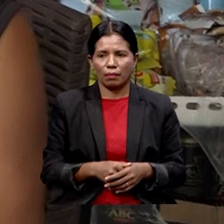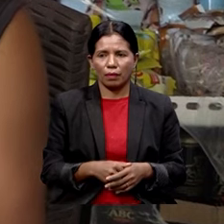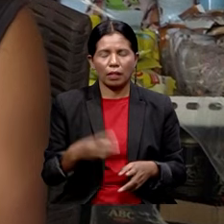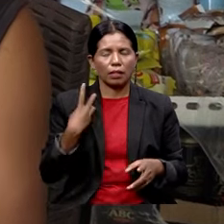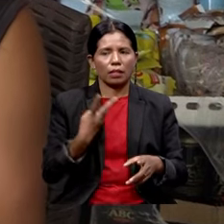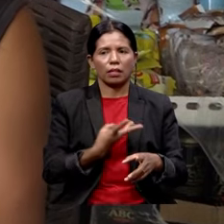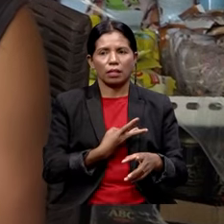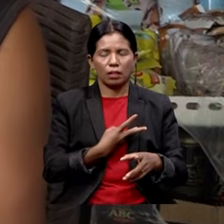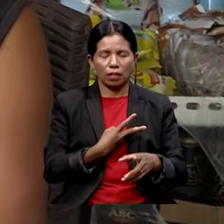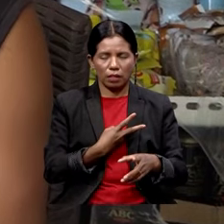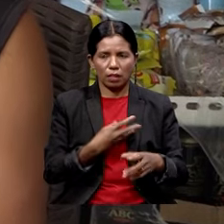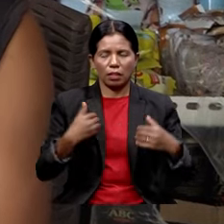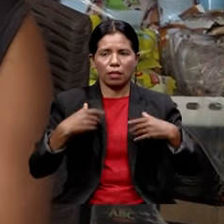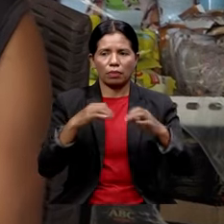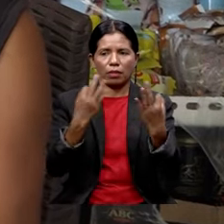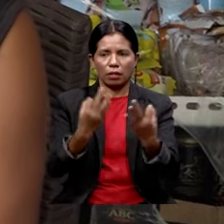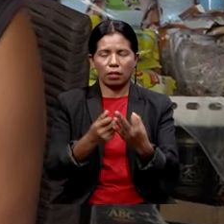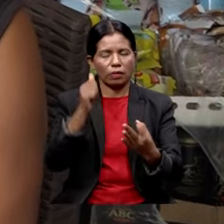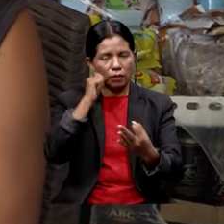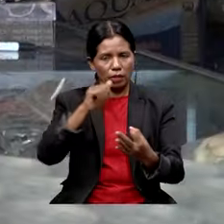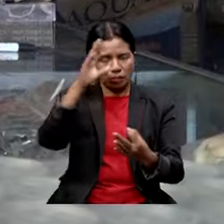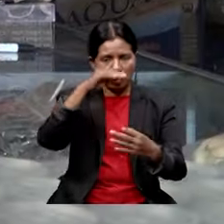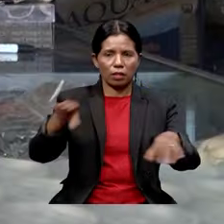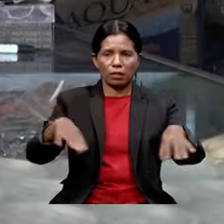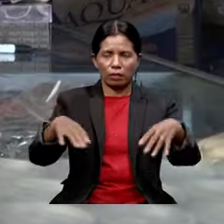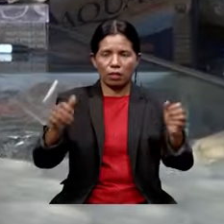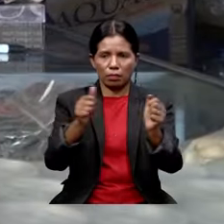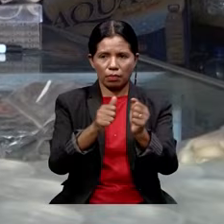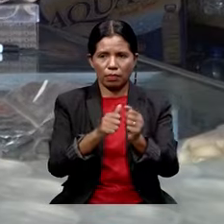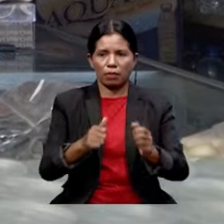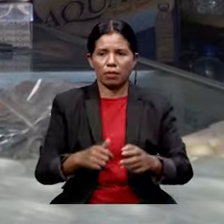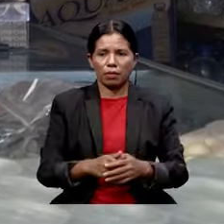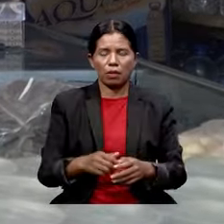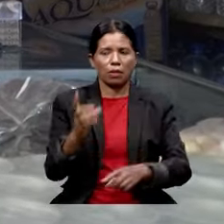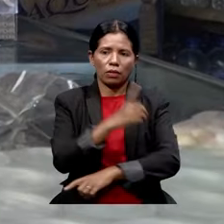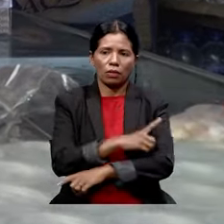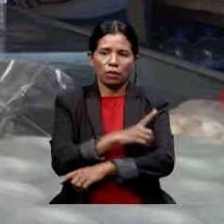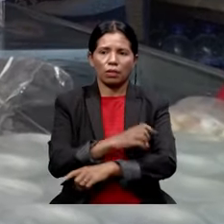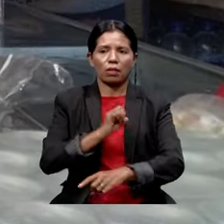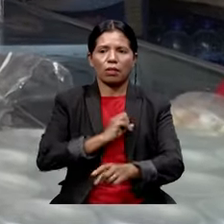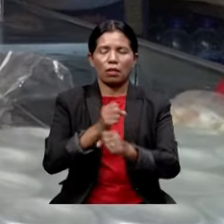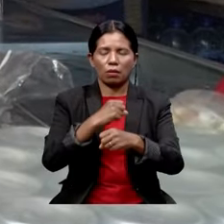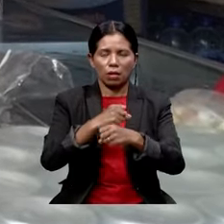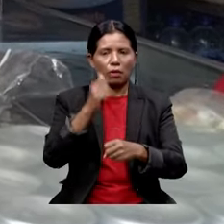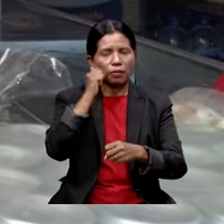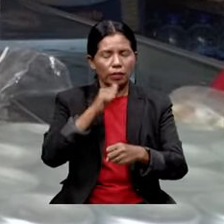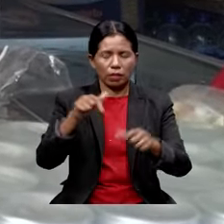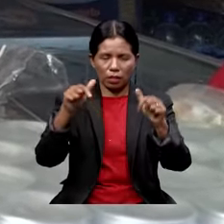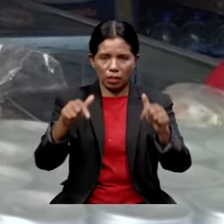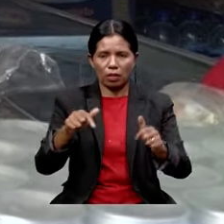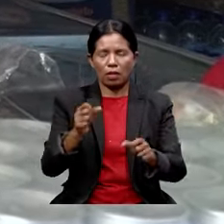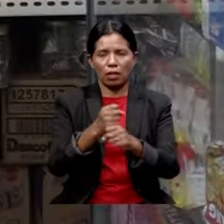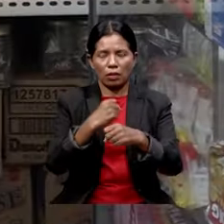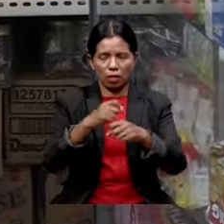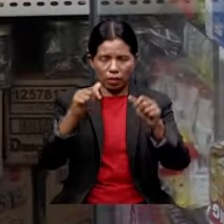ne tengke ser feto mane ita servisu hamutu loran loran hau halo jane kan hau mesak feto iha ne be hau halo iha ne